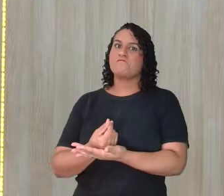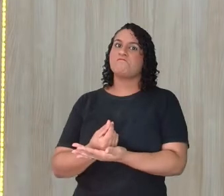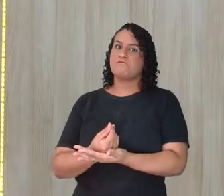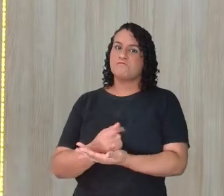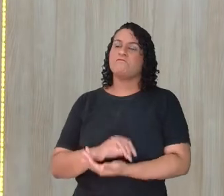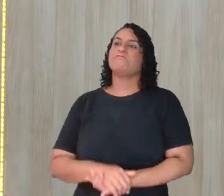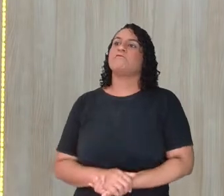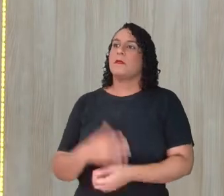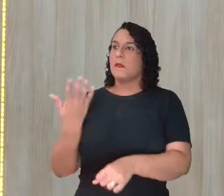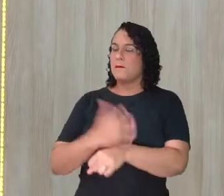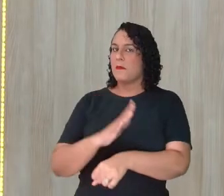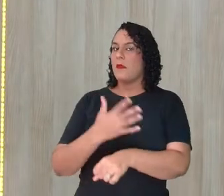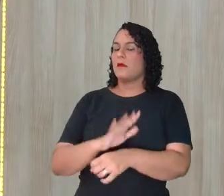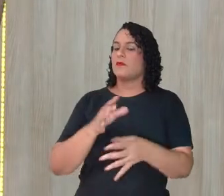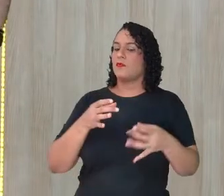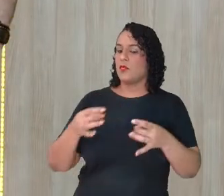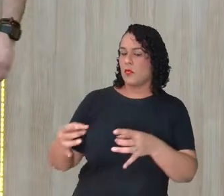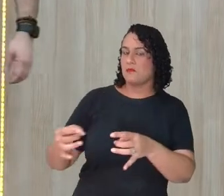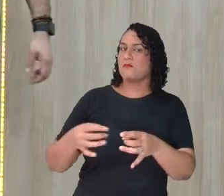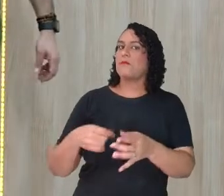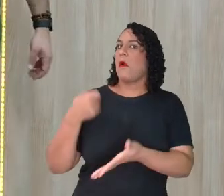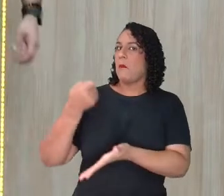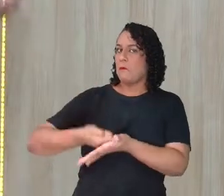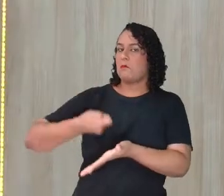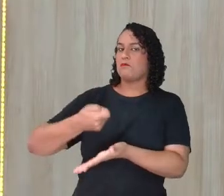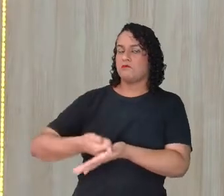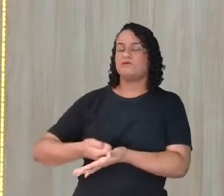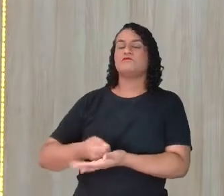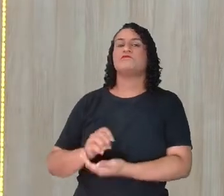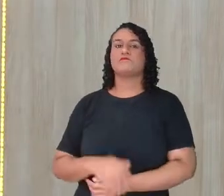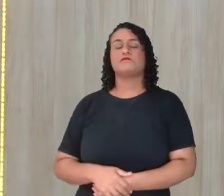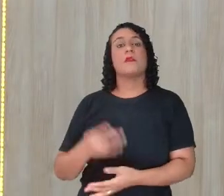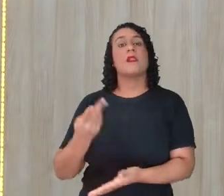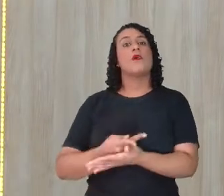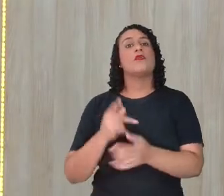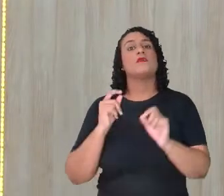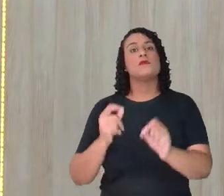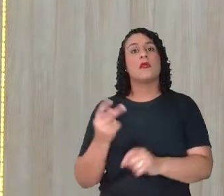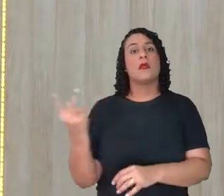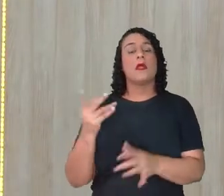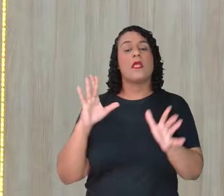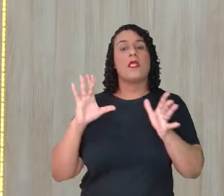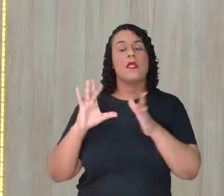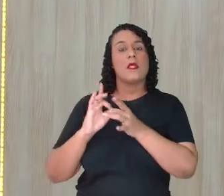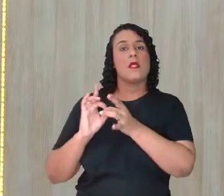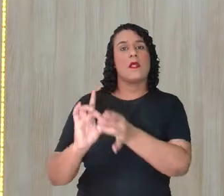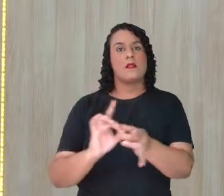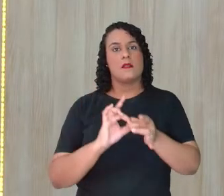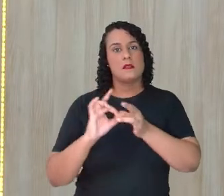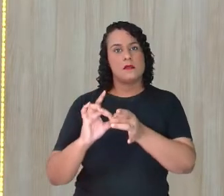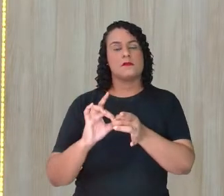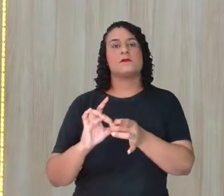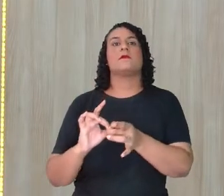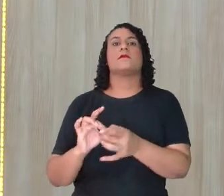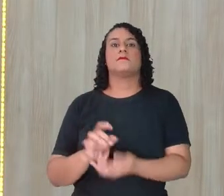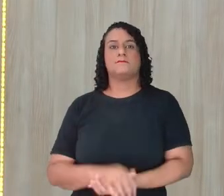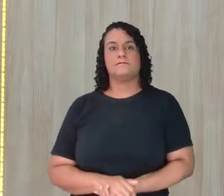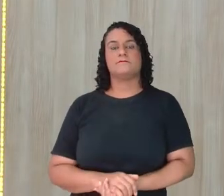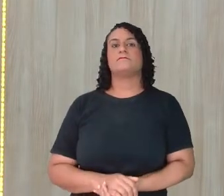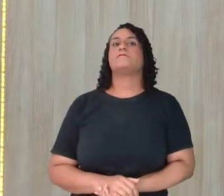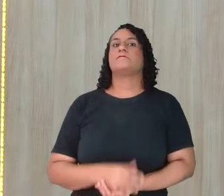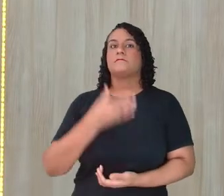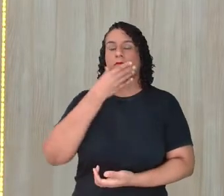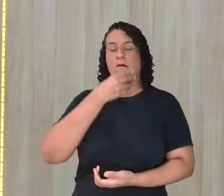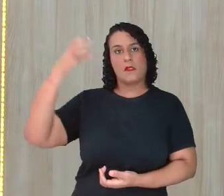da prática, né, do comércio, né, bem atuante, vai fazer com que essa aliança entre